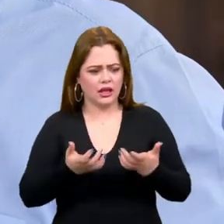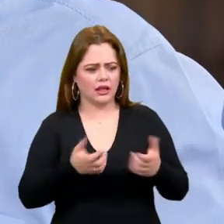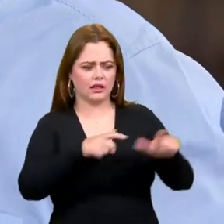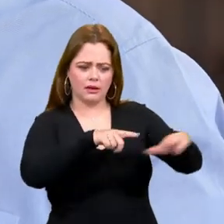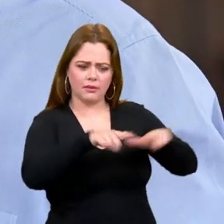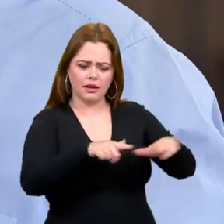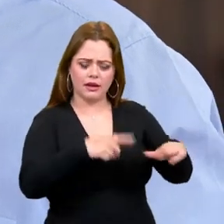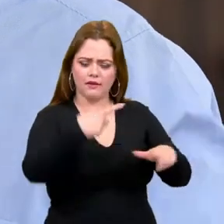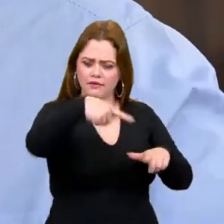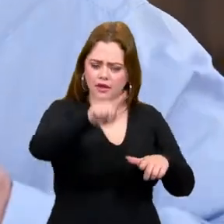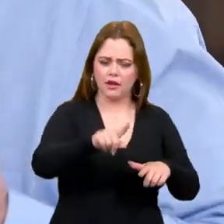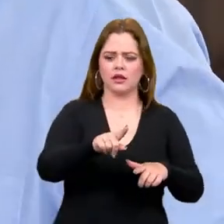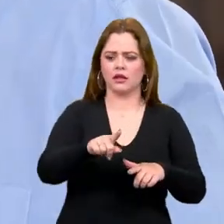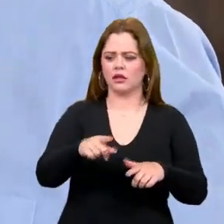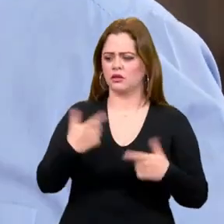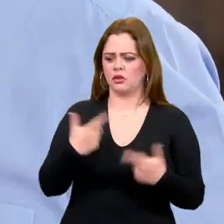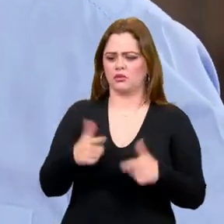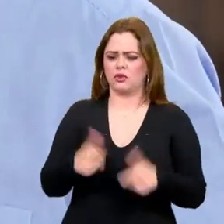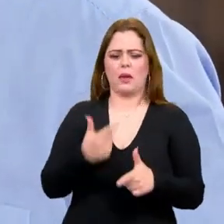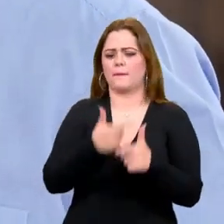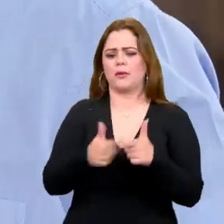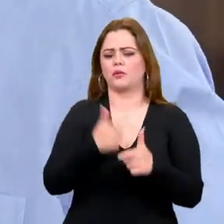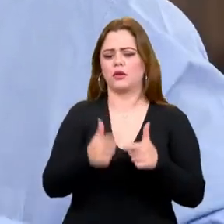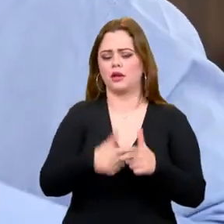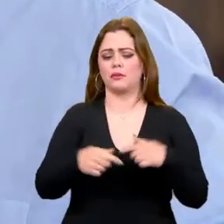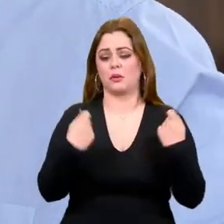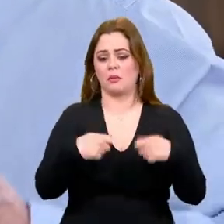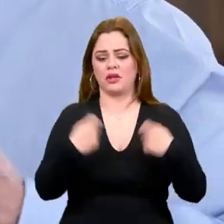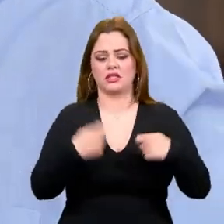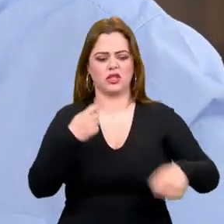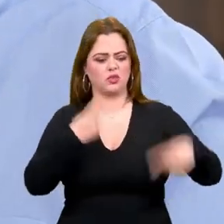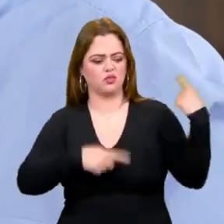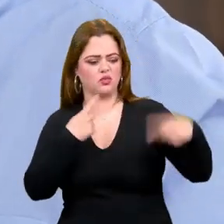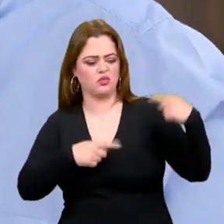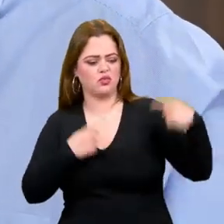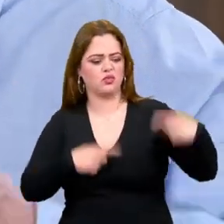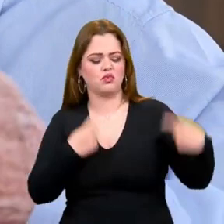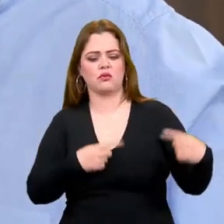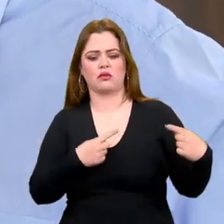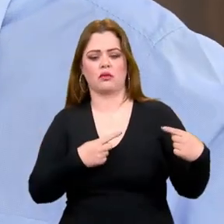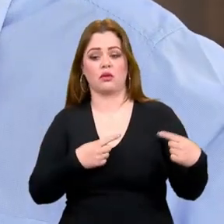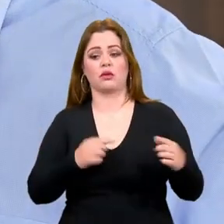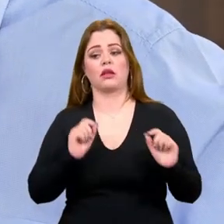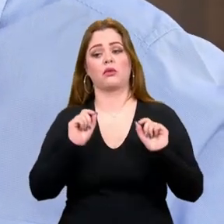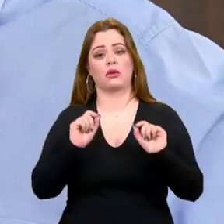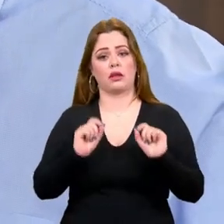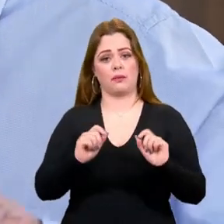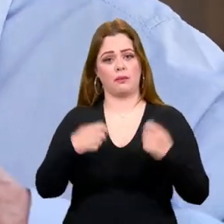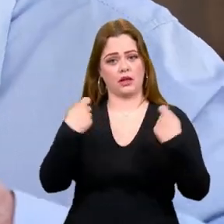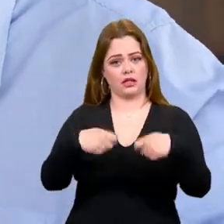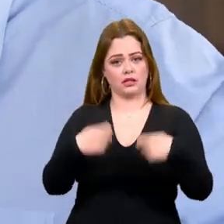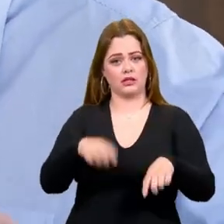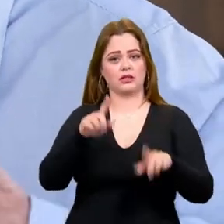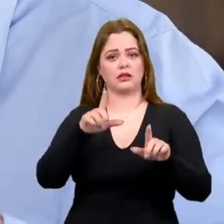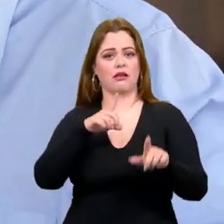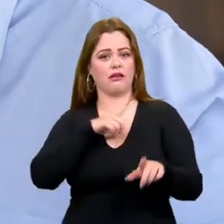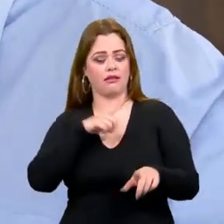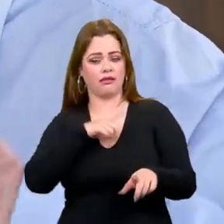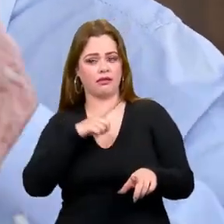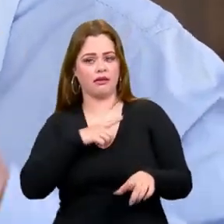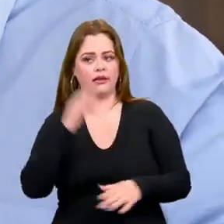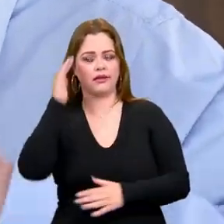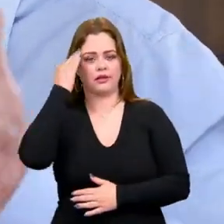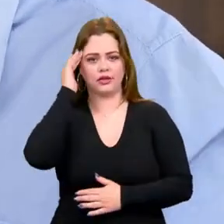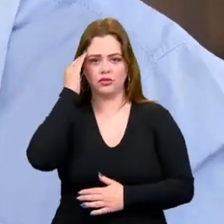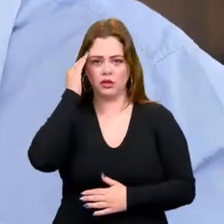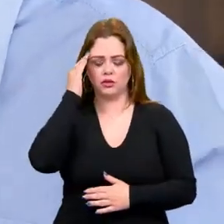Guerra o que tem que haver é compreensão de que o Brasil precisa ter segurança alimentar e por isso O